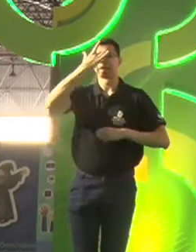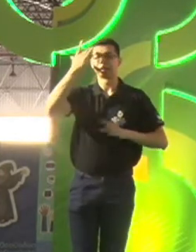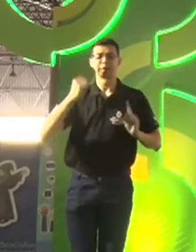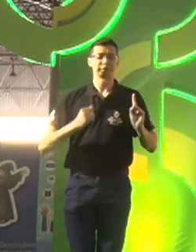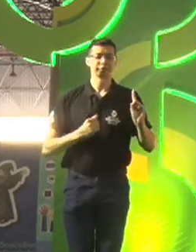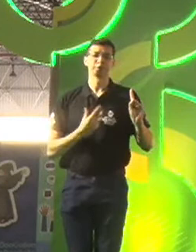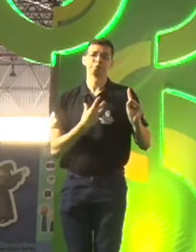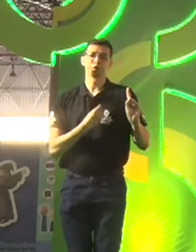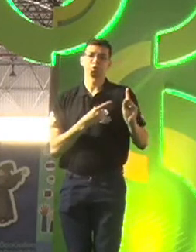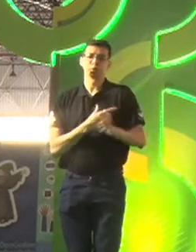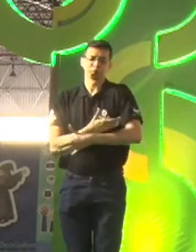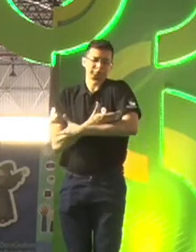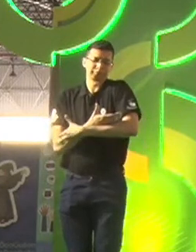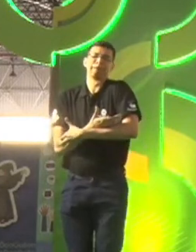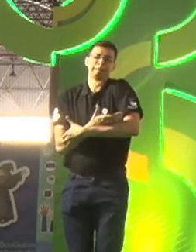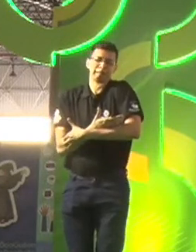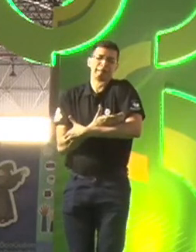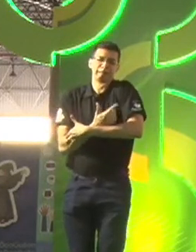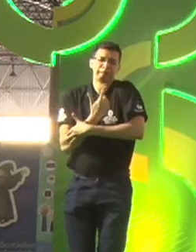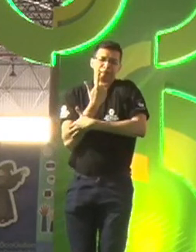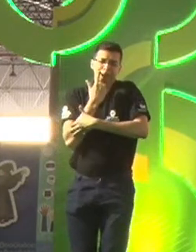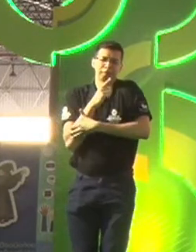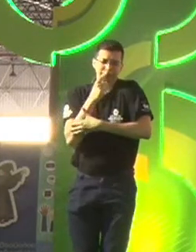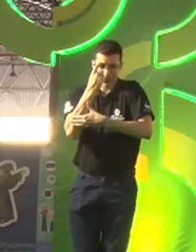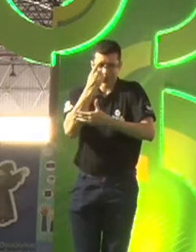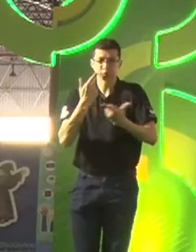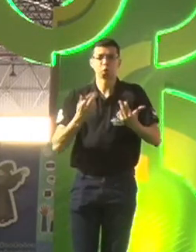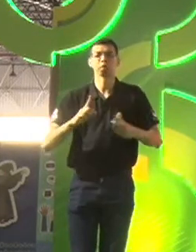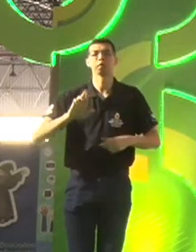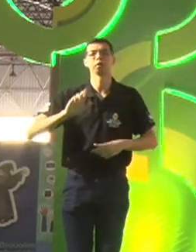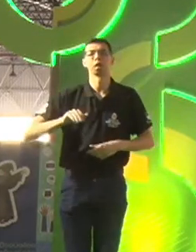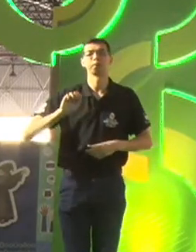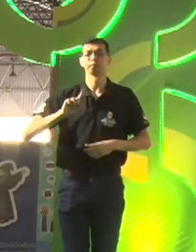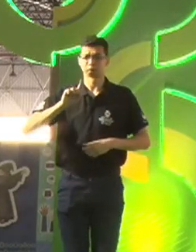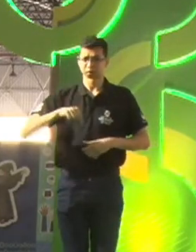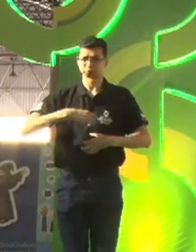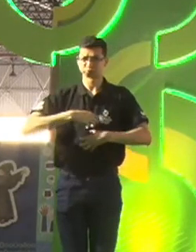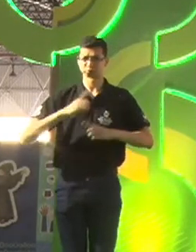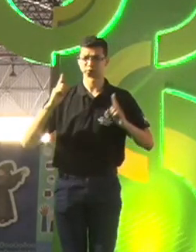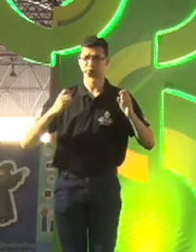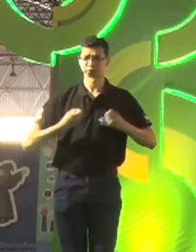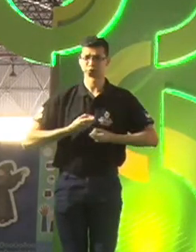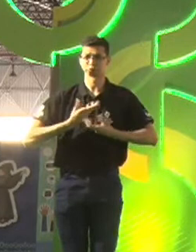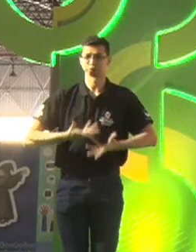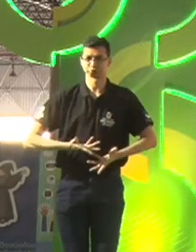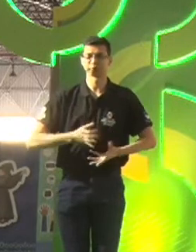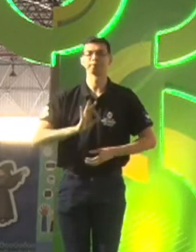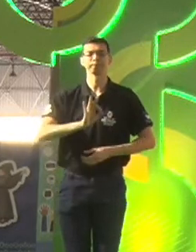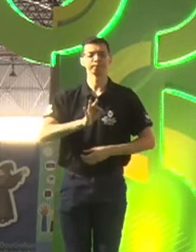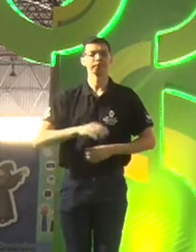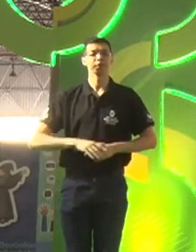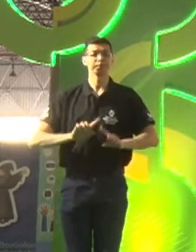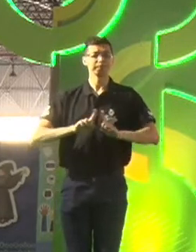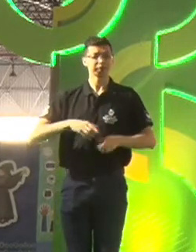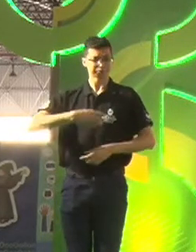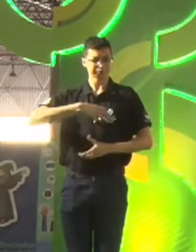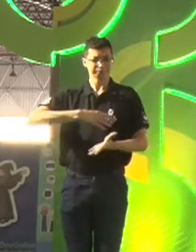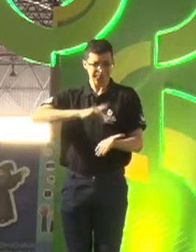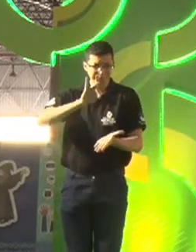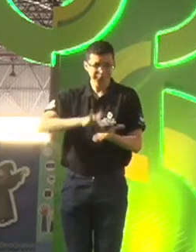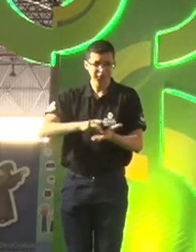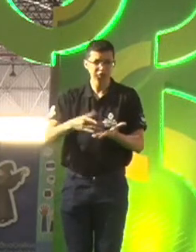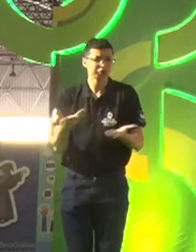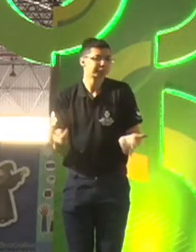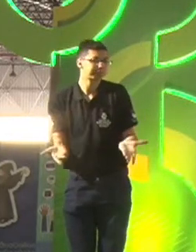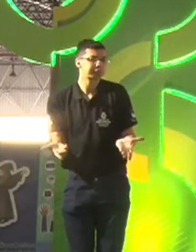com o filho dos braços uma cena muito dramática aquilo ali é uma expressão de sentimento mas aquele sentimento ele é real